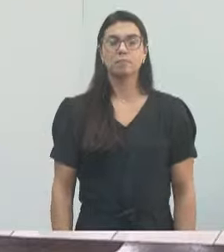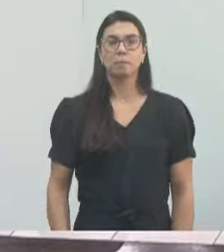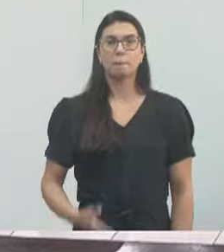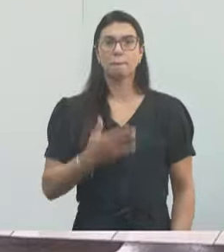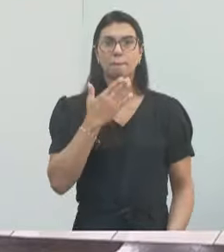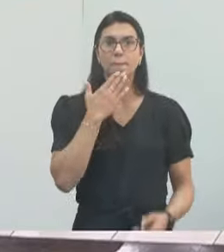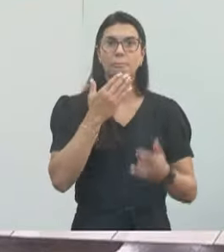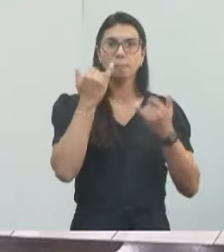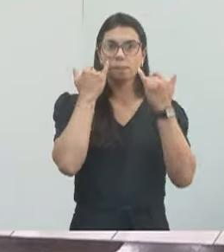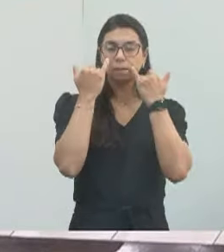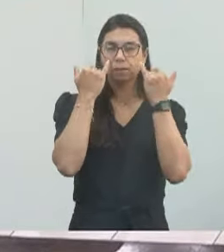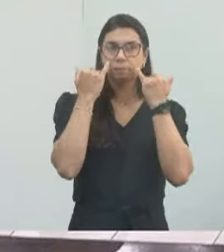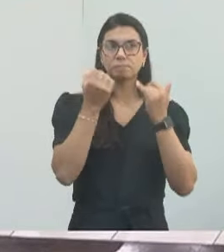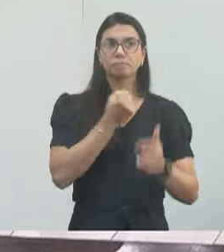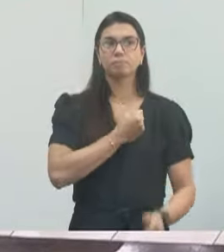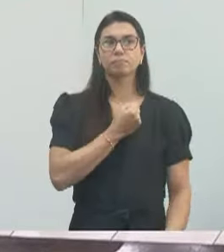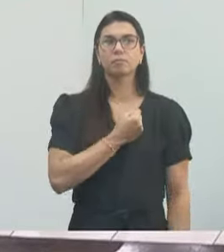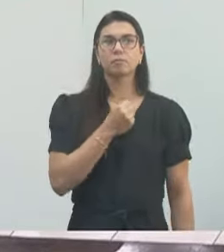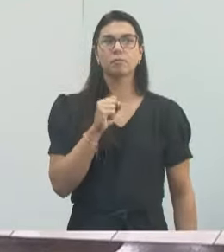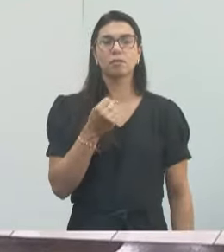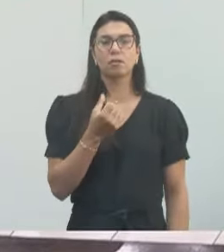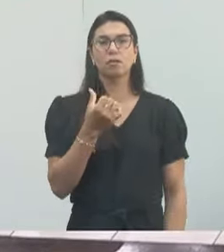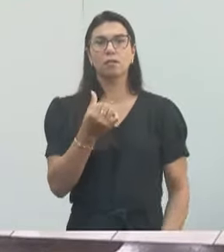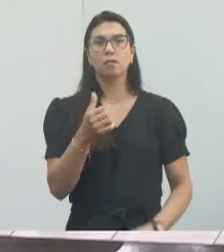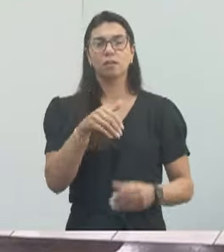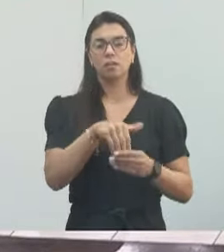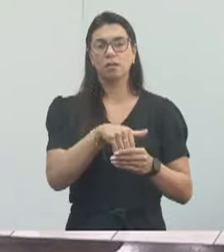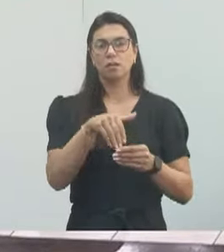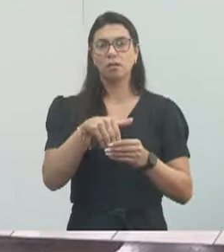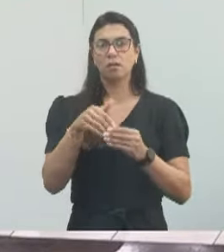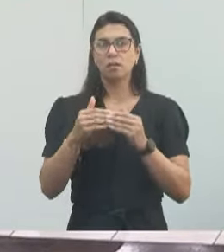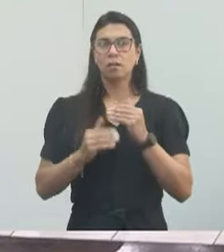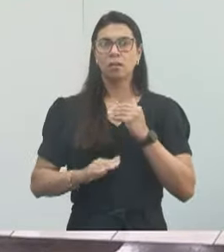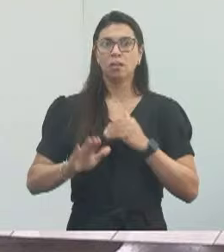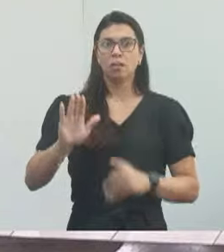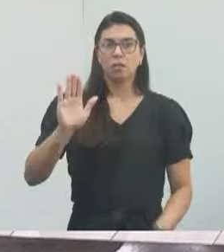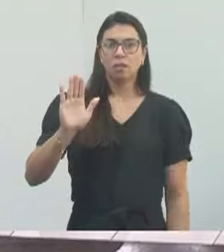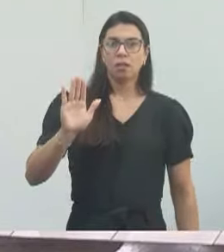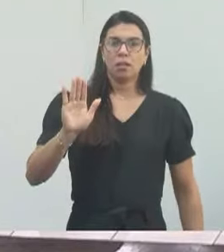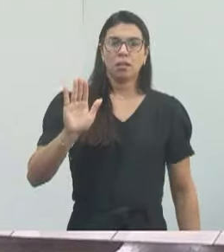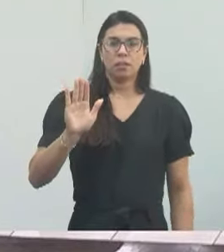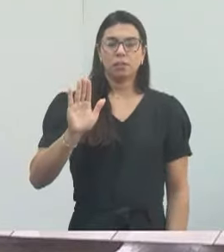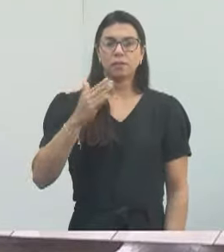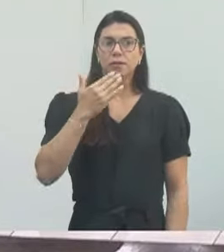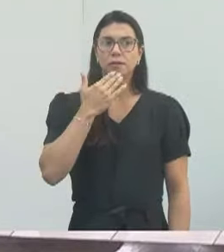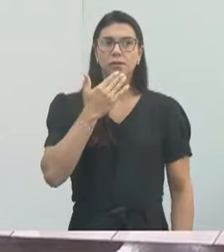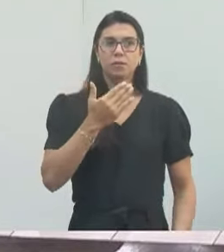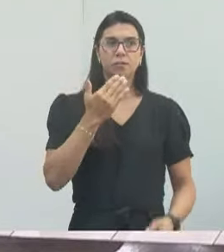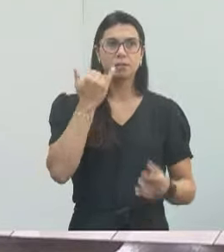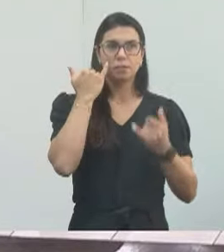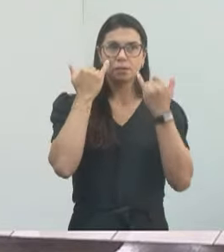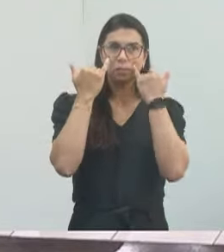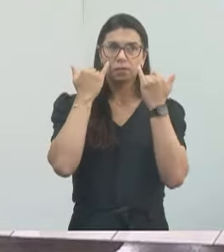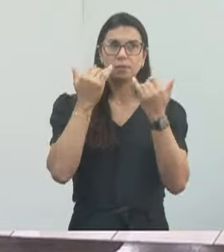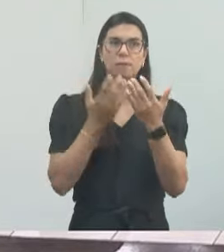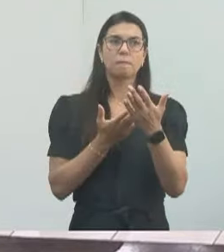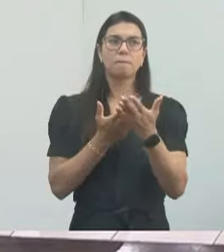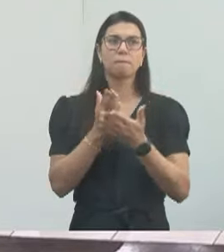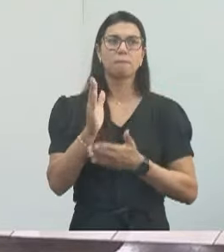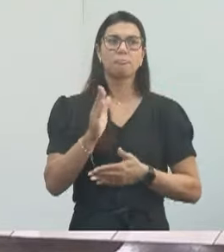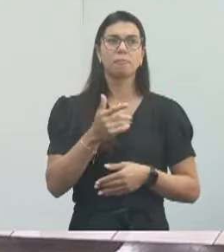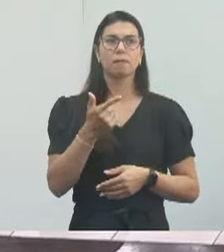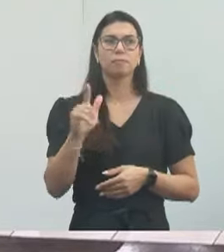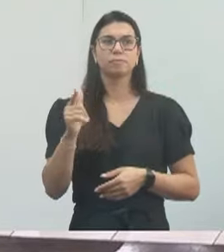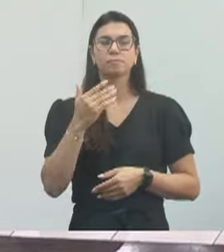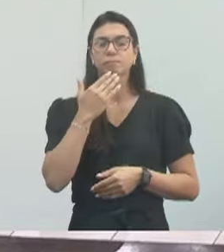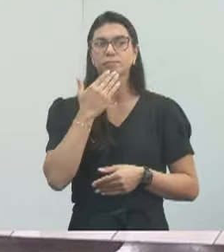pedido de informações número 86 em votação os que forem contrários se manifesta levantando o braço pedido de informações aprovado próximo